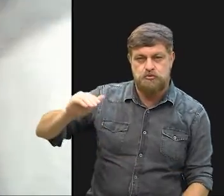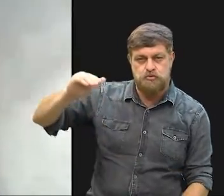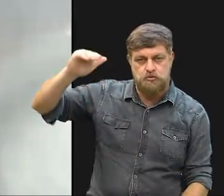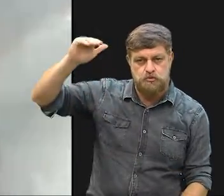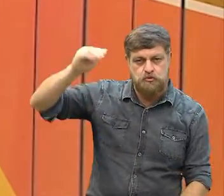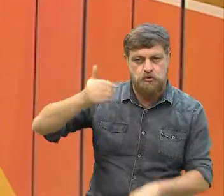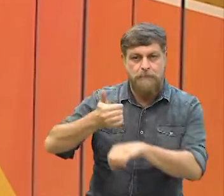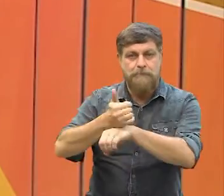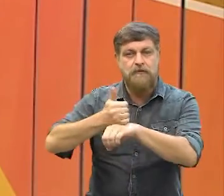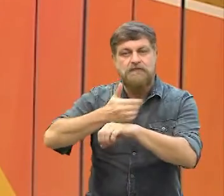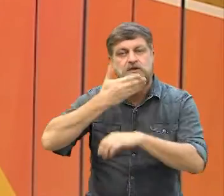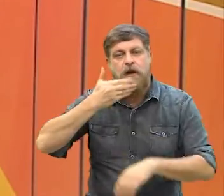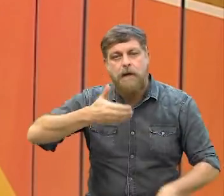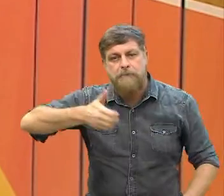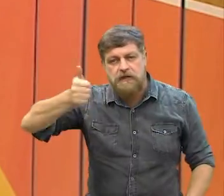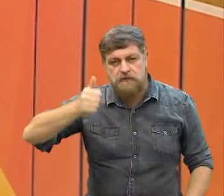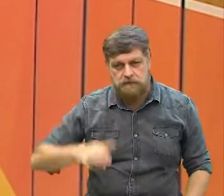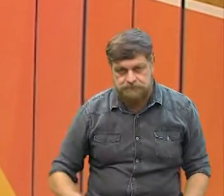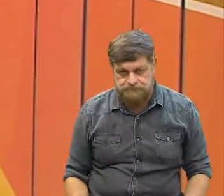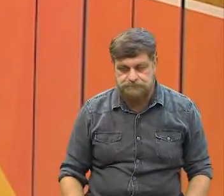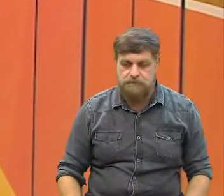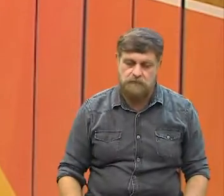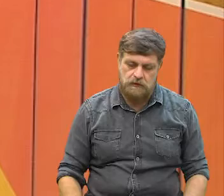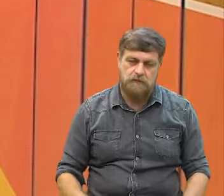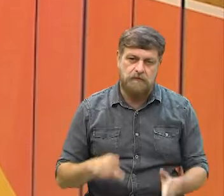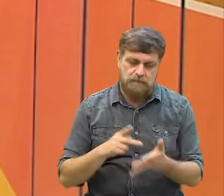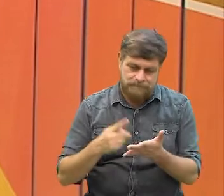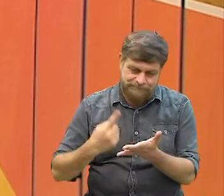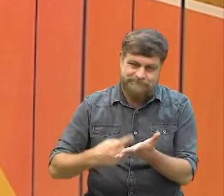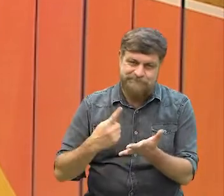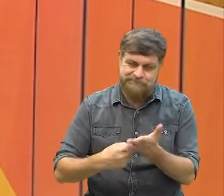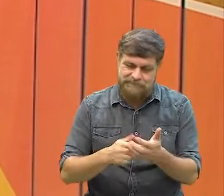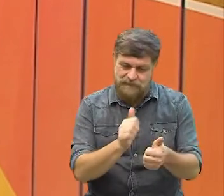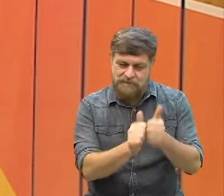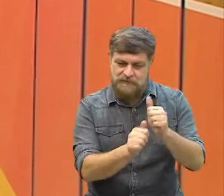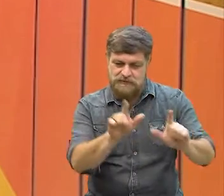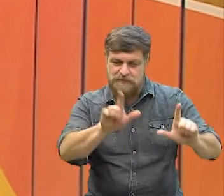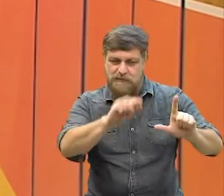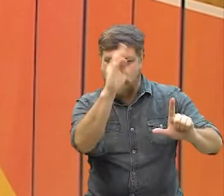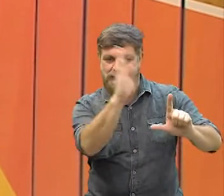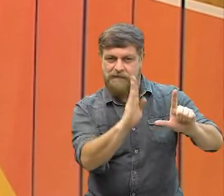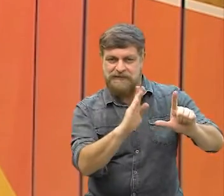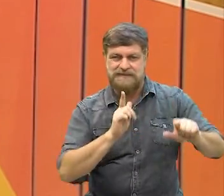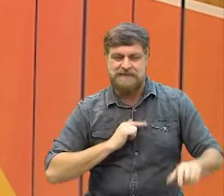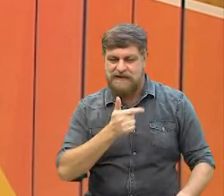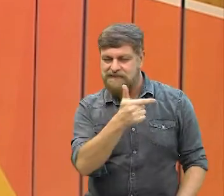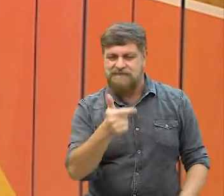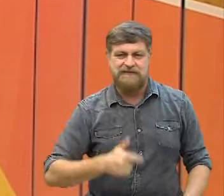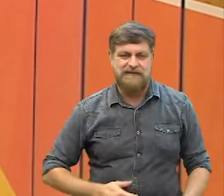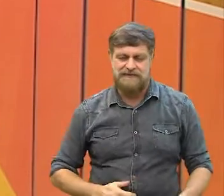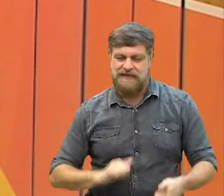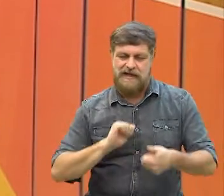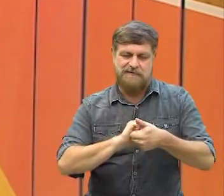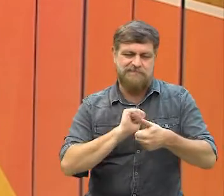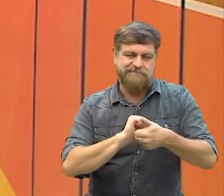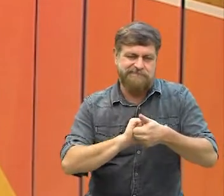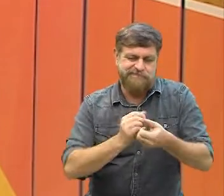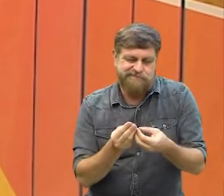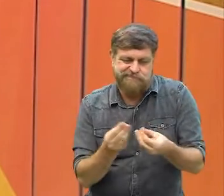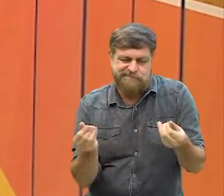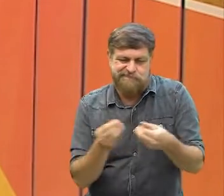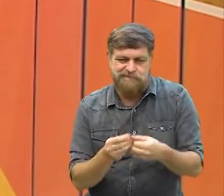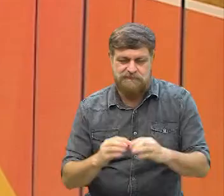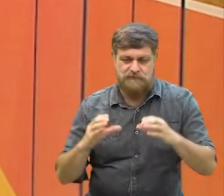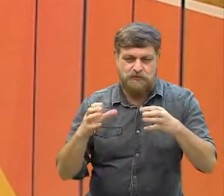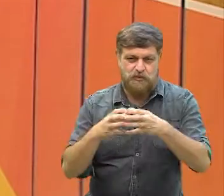profissional melhor. E convenhamos, né, Lindsay, para quem assiste futebol brasileiro, não tem lá essa qualidade na Série A. A gente assiste cada